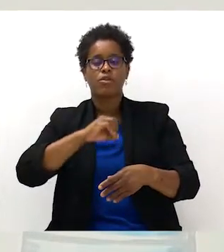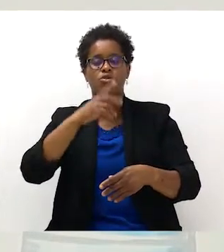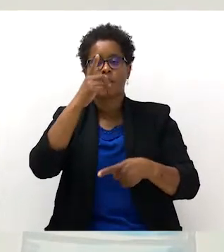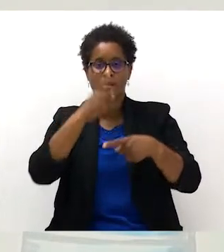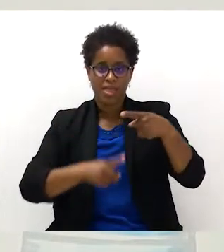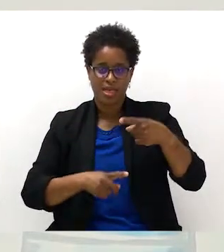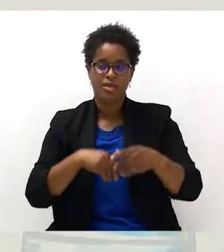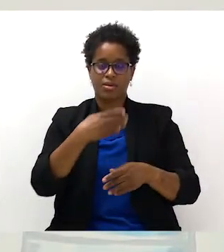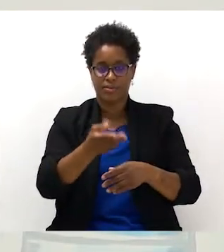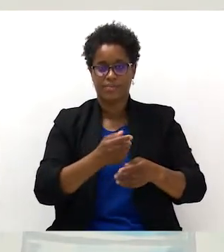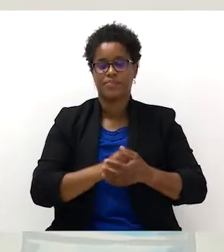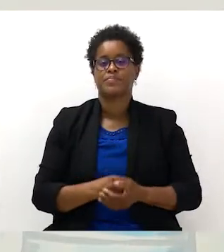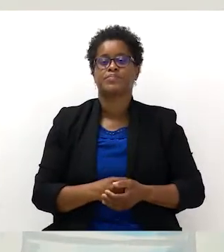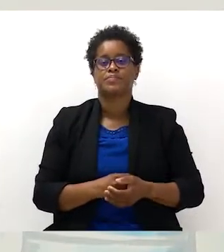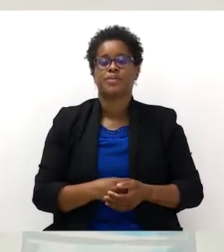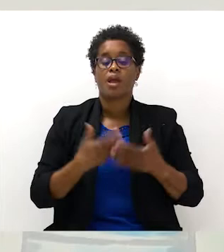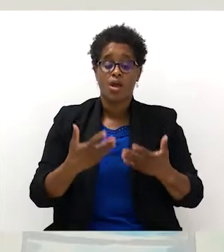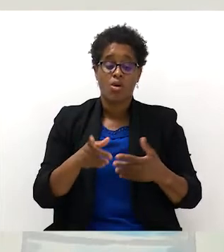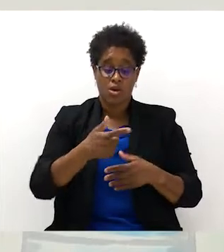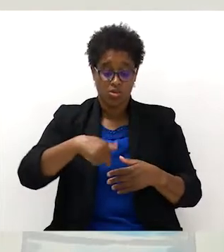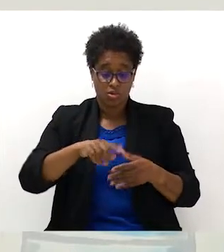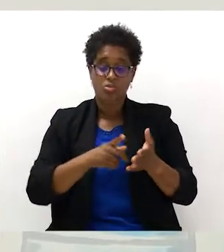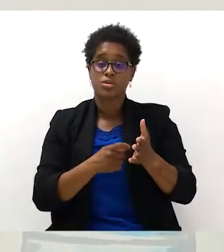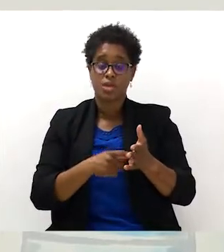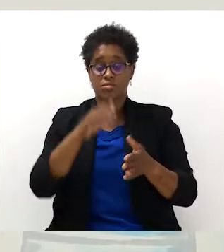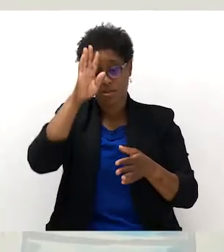filhos. Agora precisamos saber